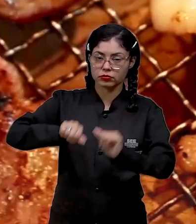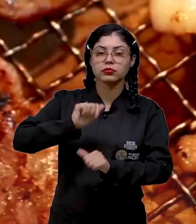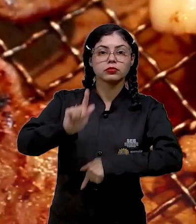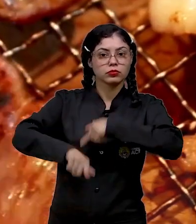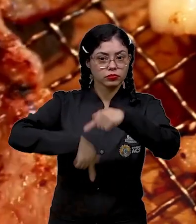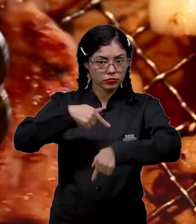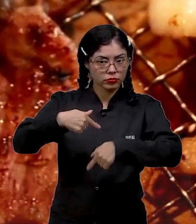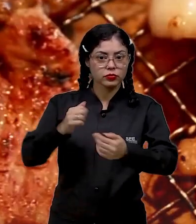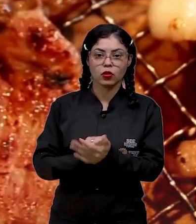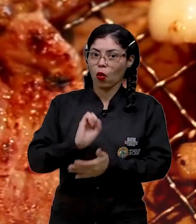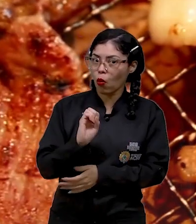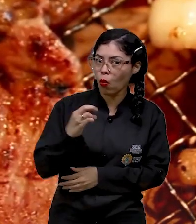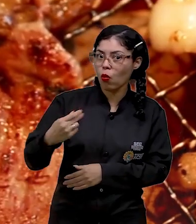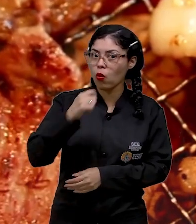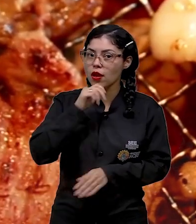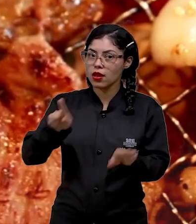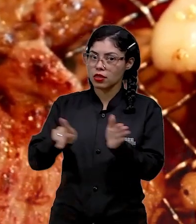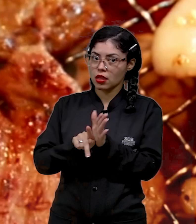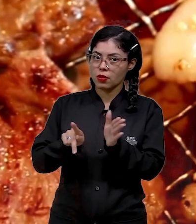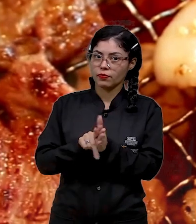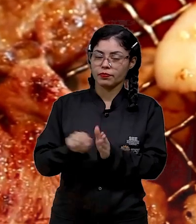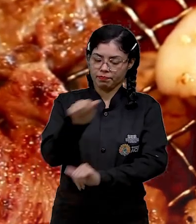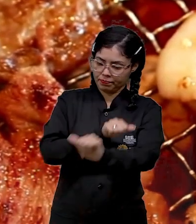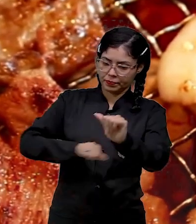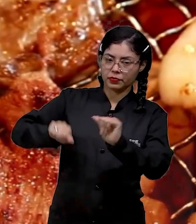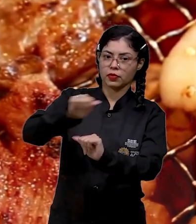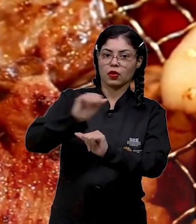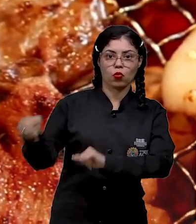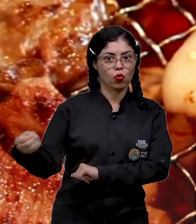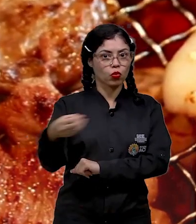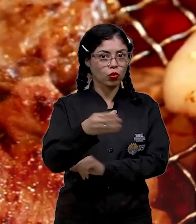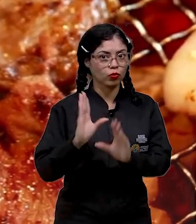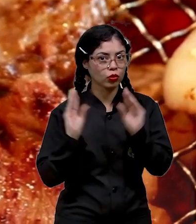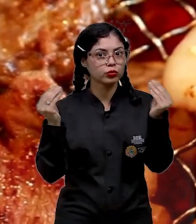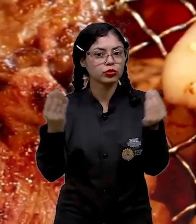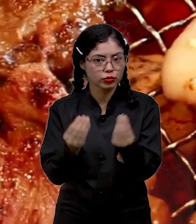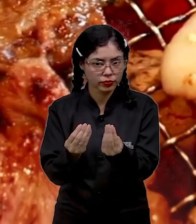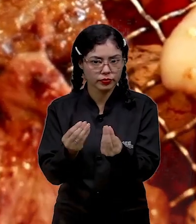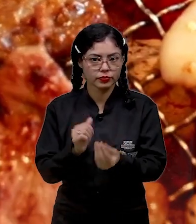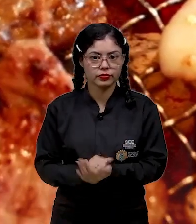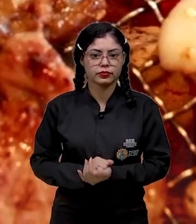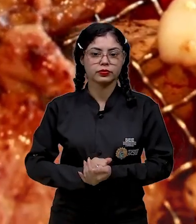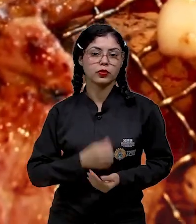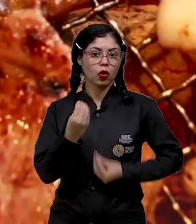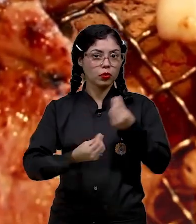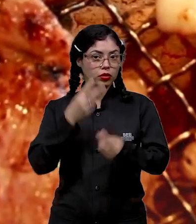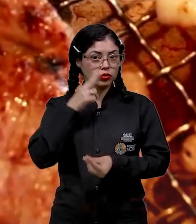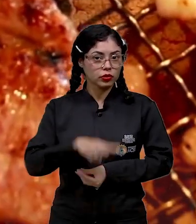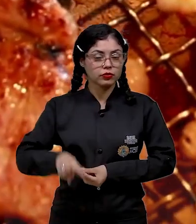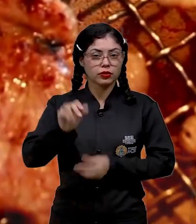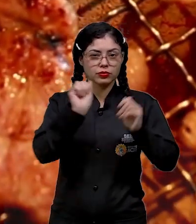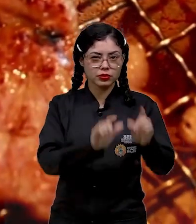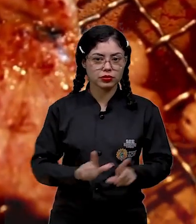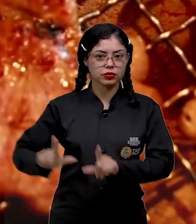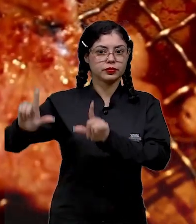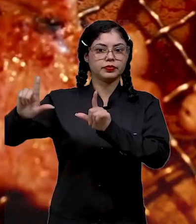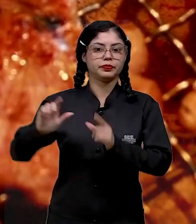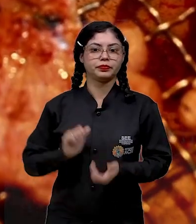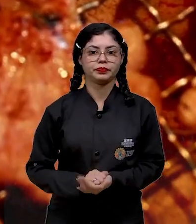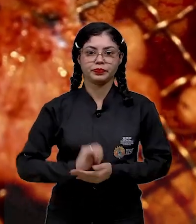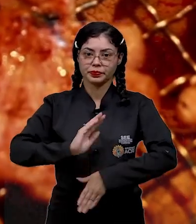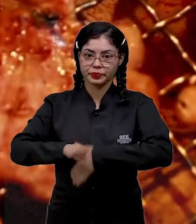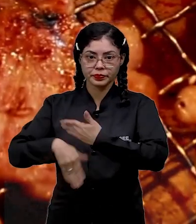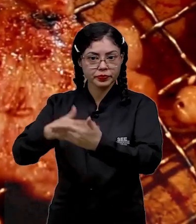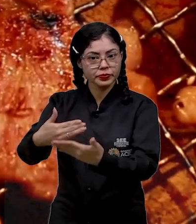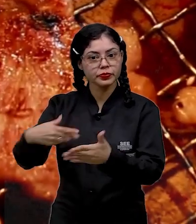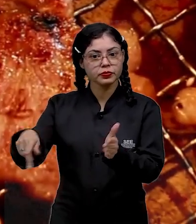sua composição ela é alterada em uma nova substância. Então, como vocês estão vendo aí no slide, a gente está tendo o processo